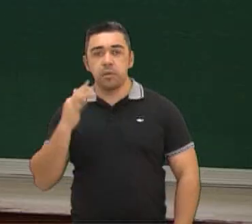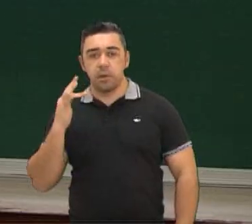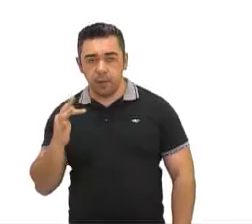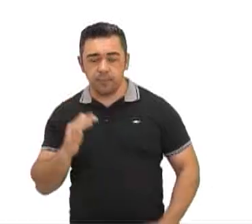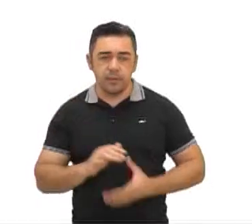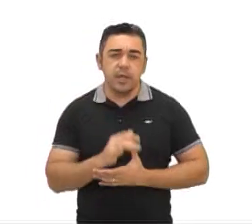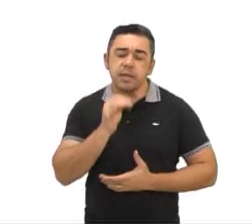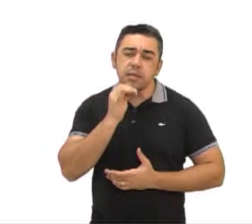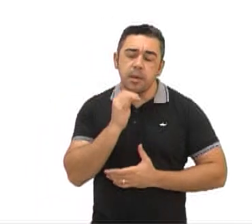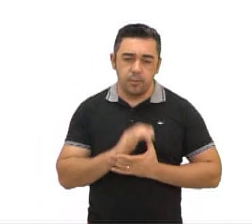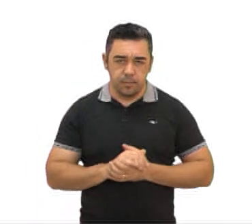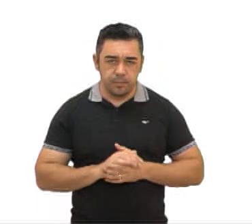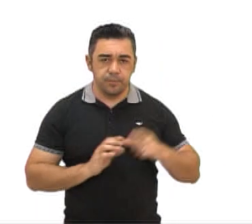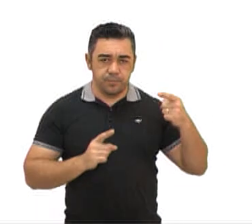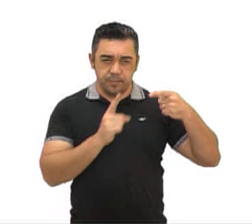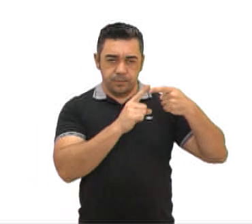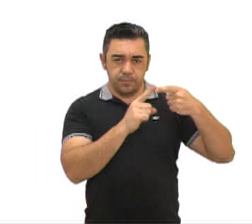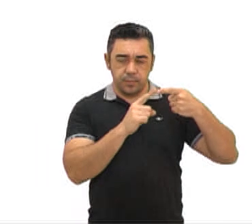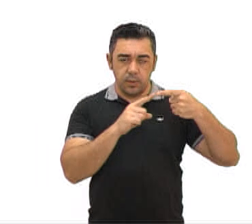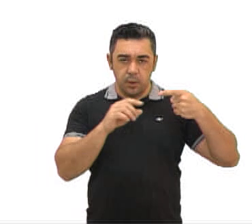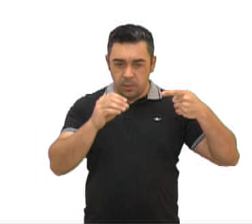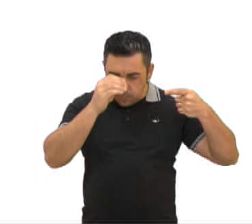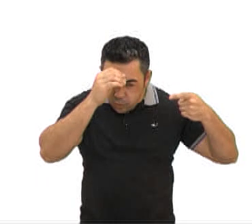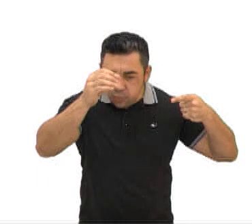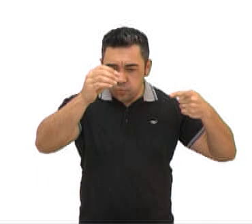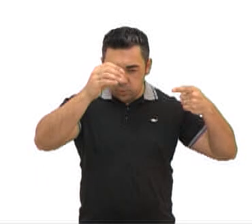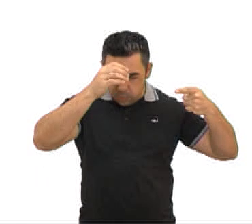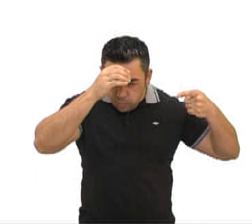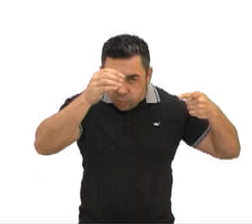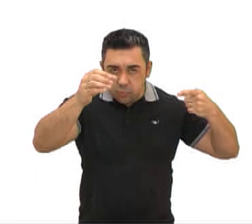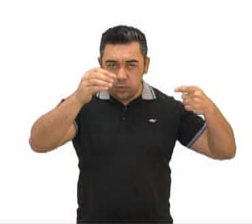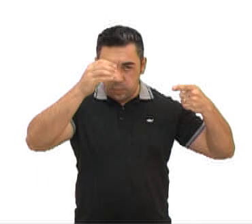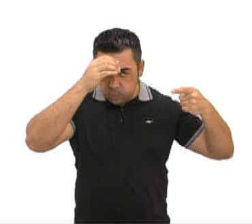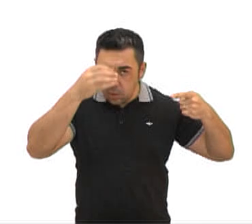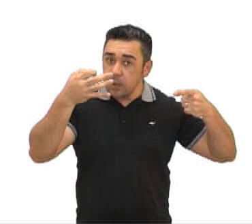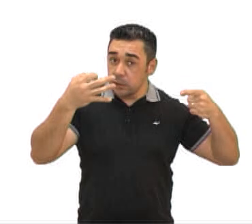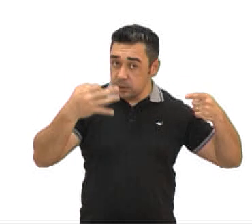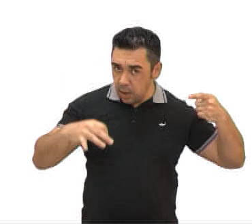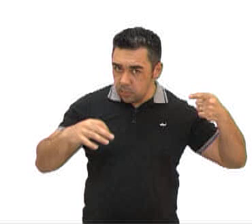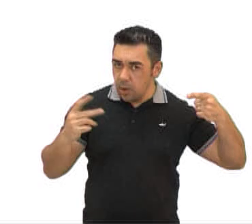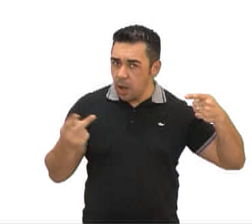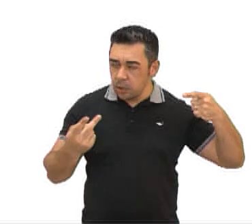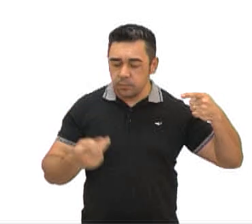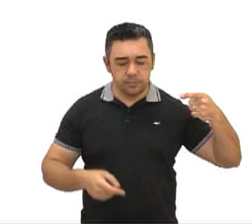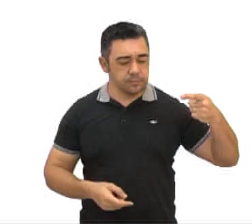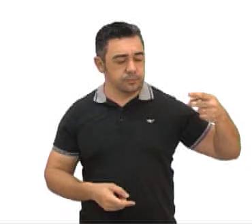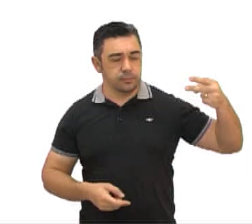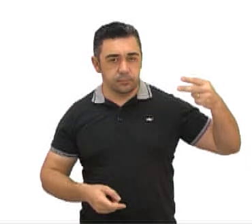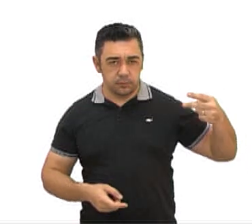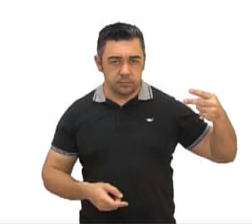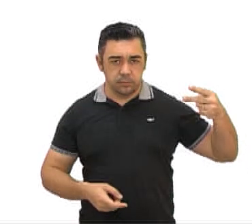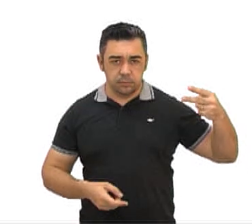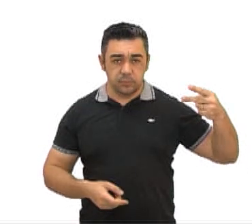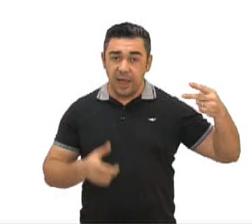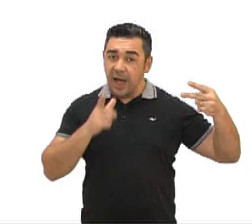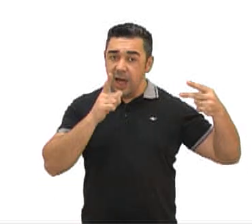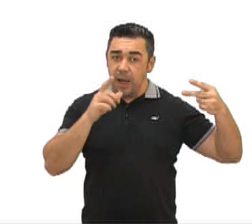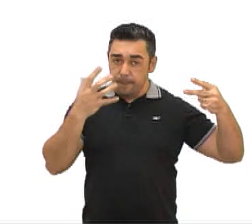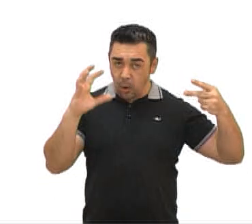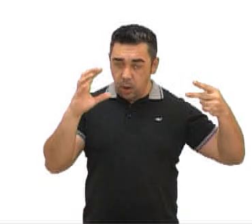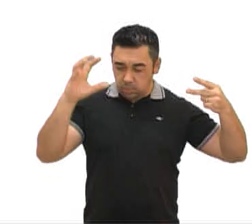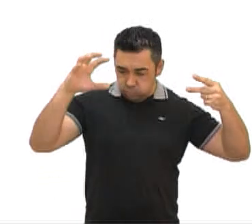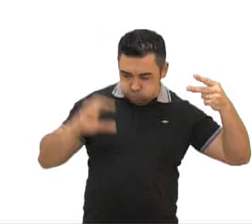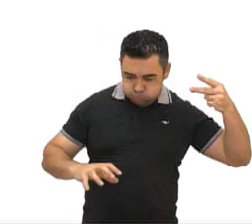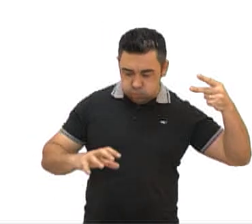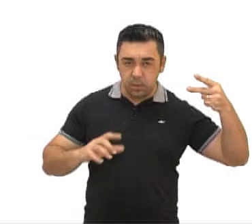por exemplo, nadar empurrando a bola com a testa. É certo ou é falta? Afundar a bola na